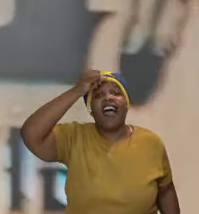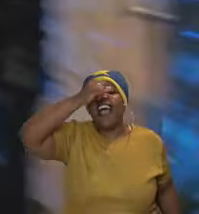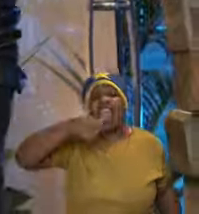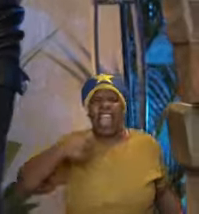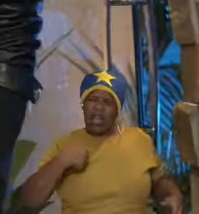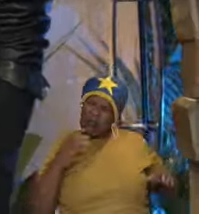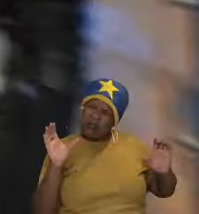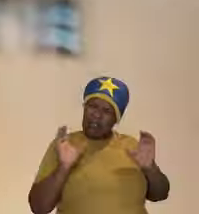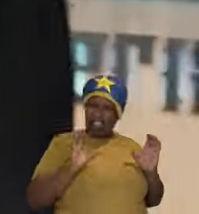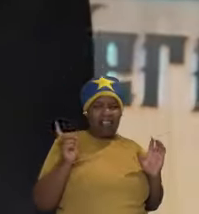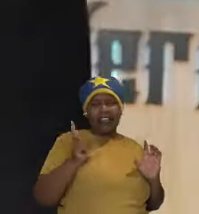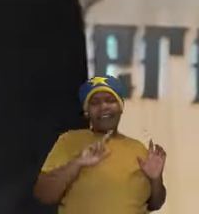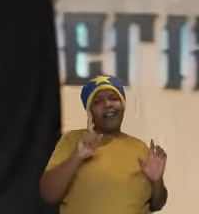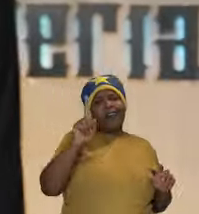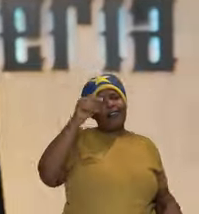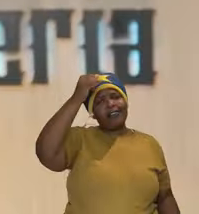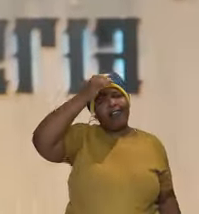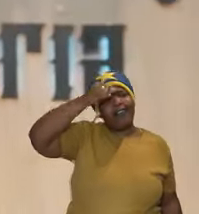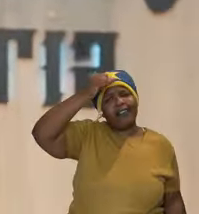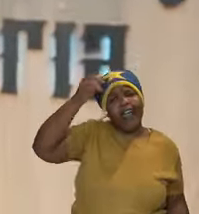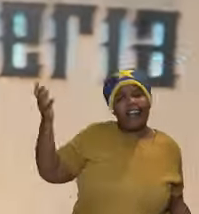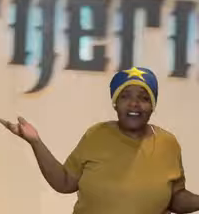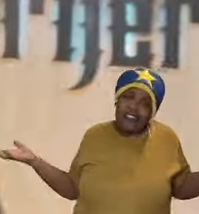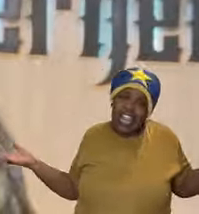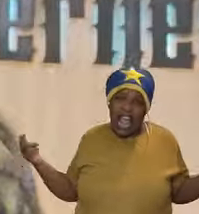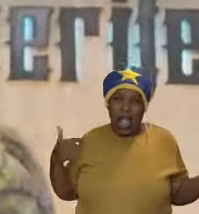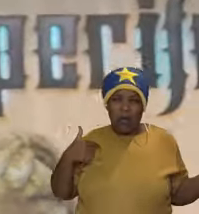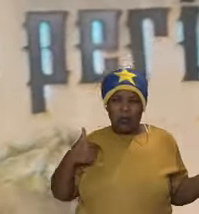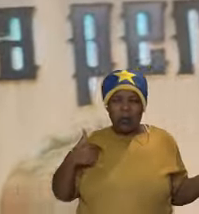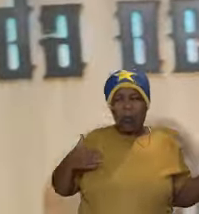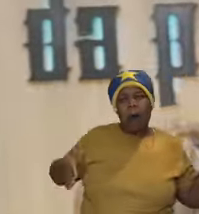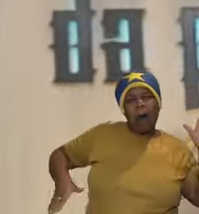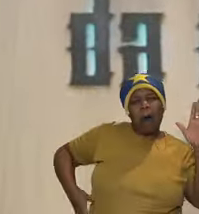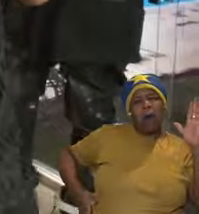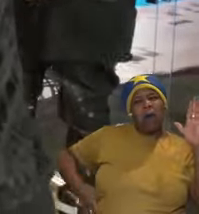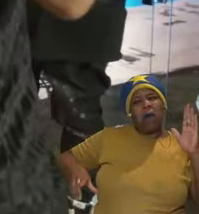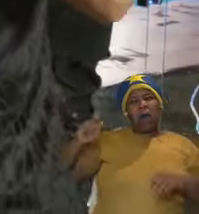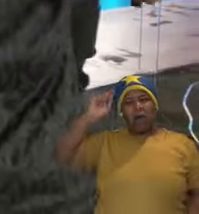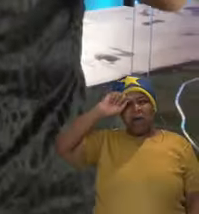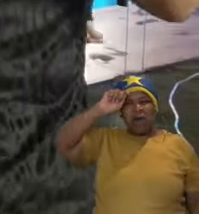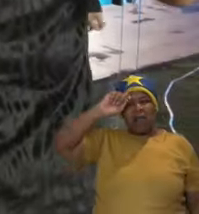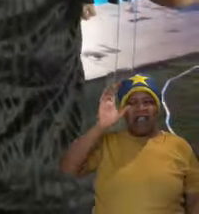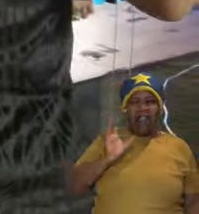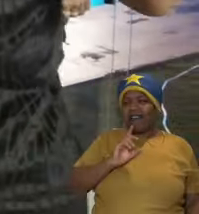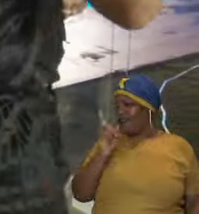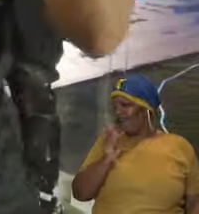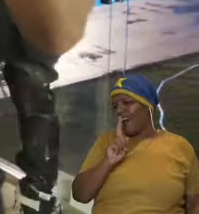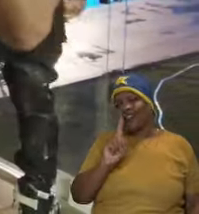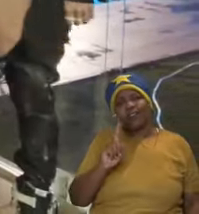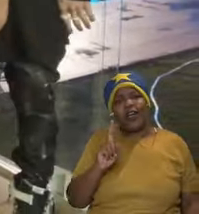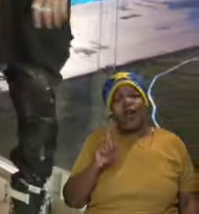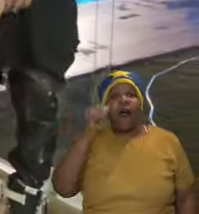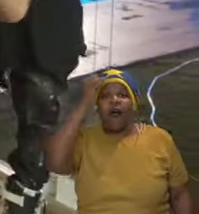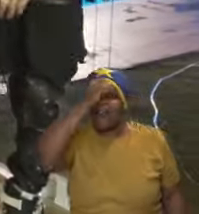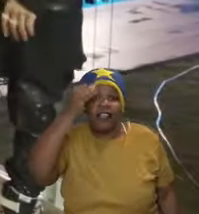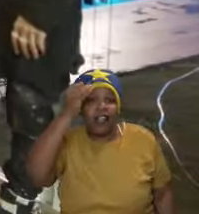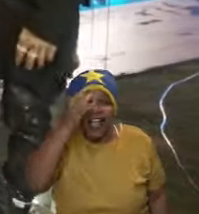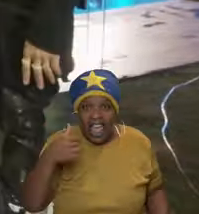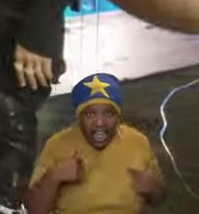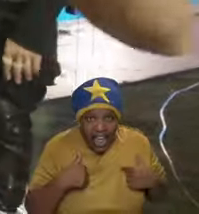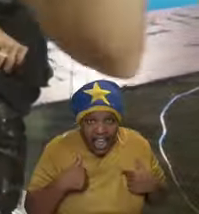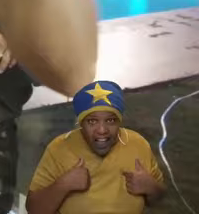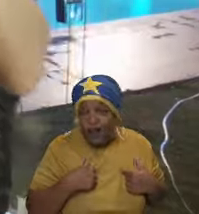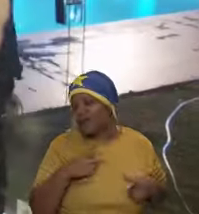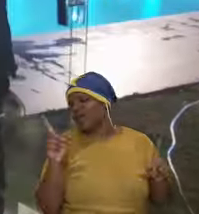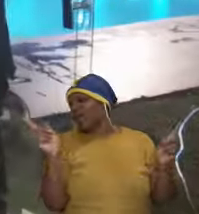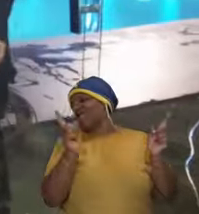sou playboy não, só não sou otário. Eu não sou playboy não, só não sou otário. Eu não sou playboy